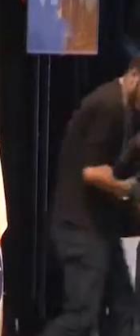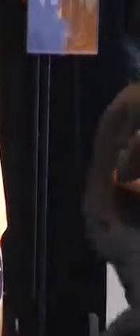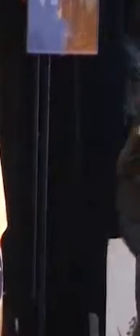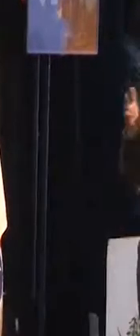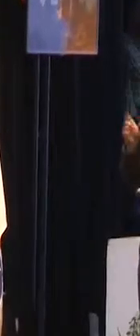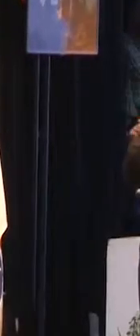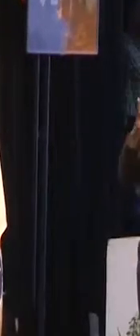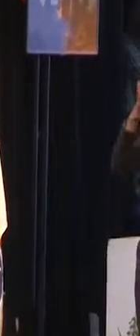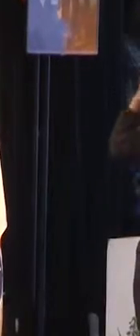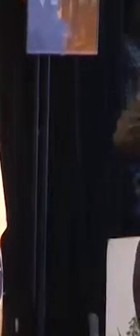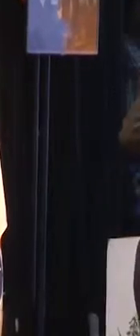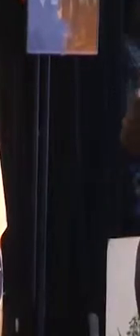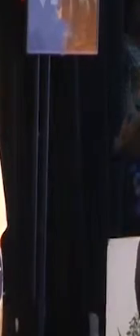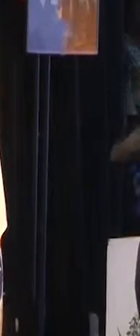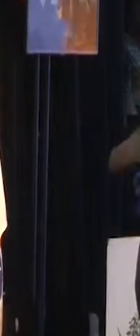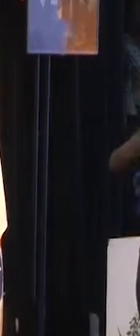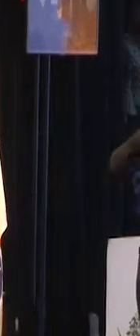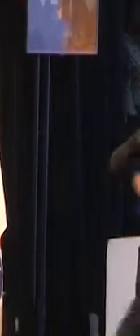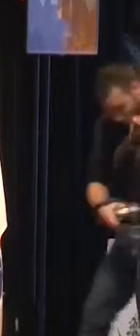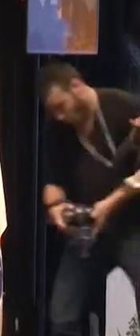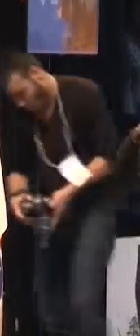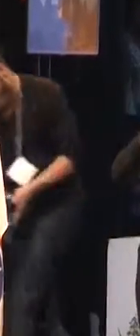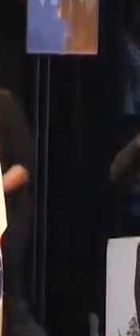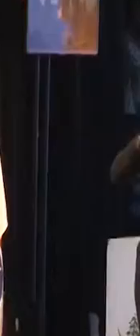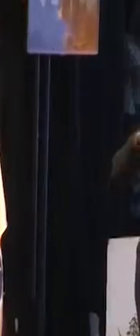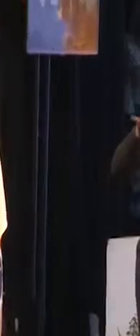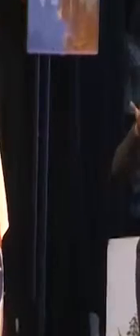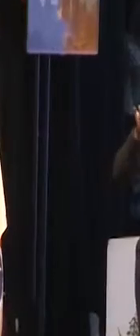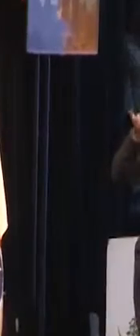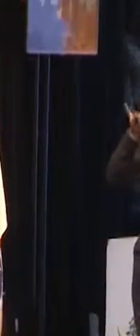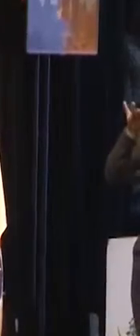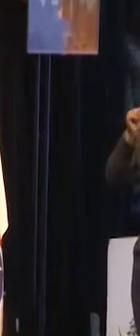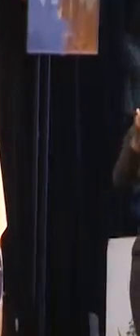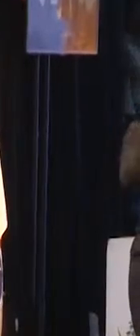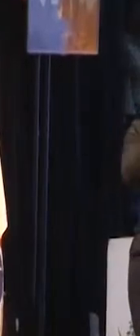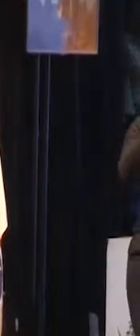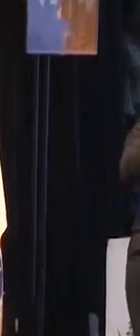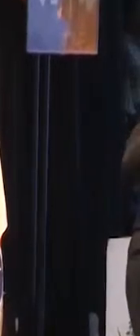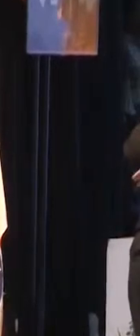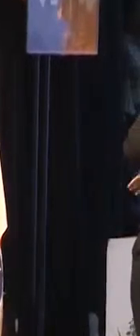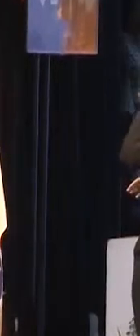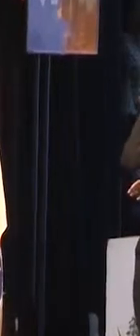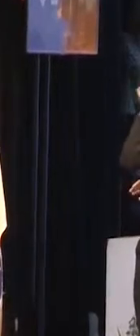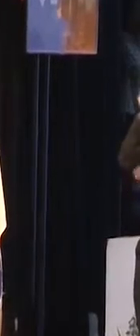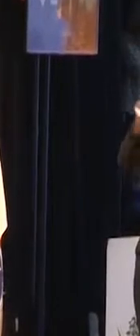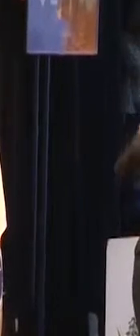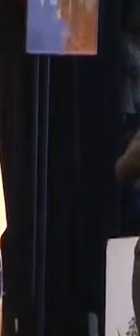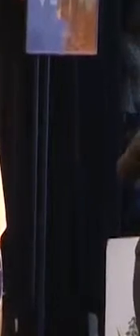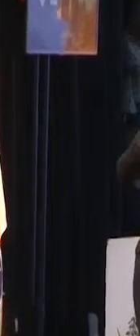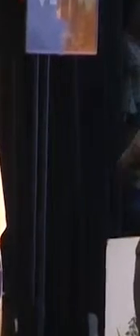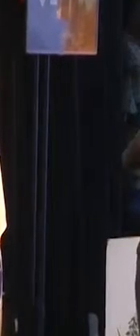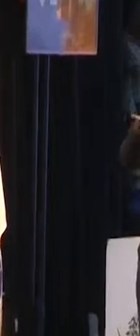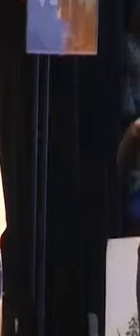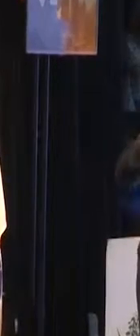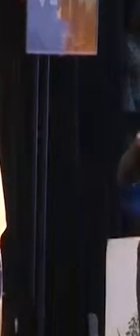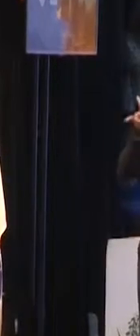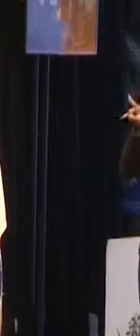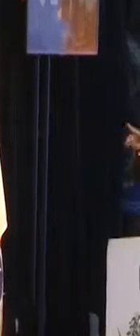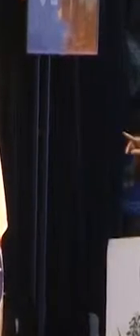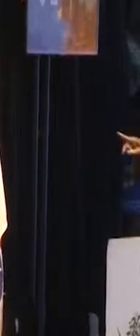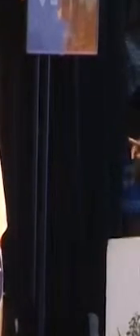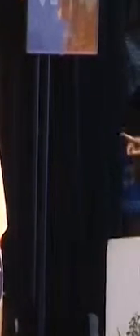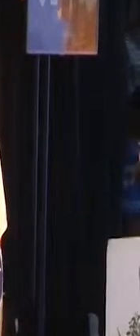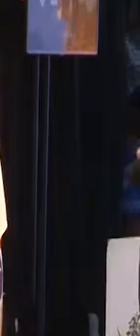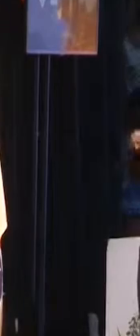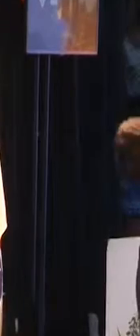forte. Amanhã, quando ele tiver que enfrentar o delegado ou quem quer que seja que viole sua prerrogativa, ele será também parte